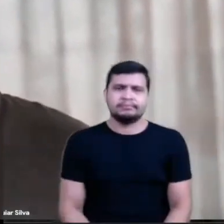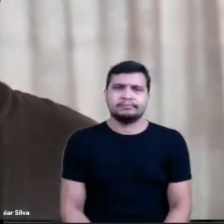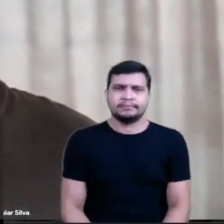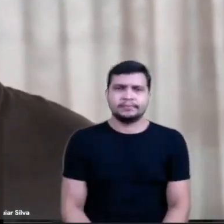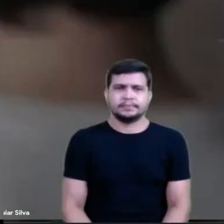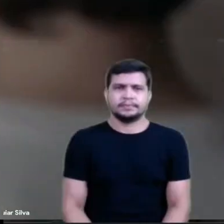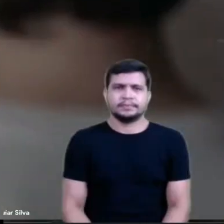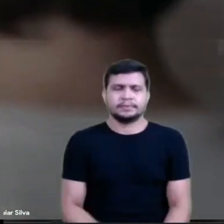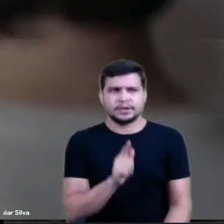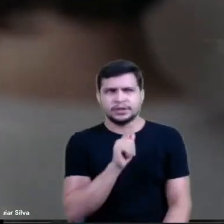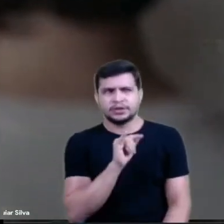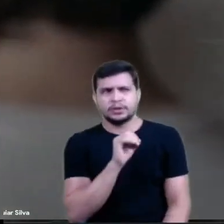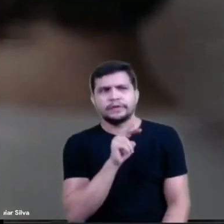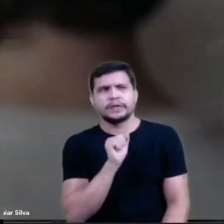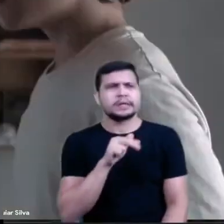Giovana?